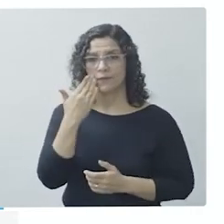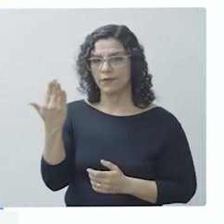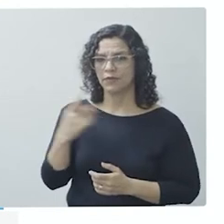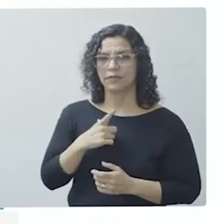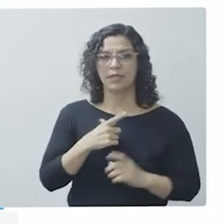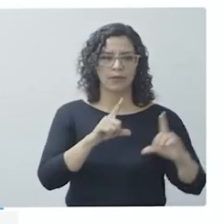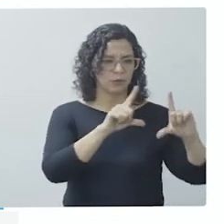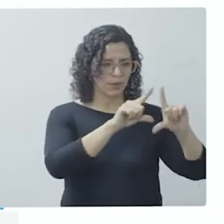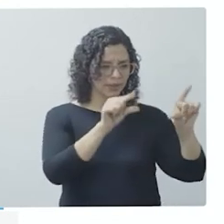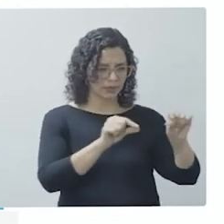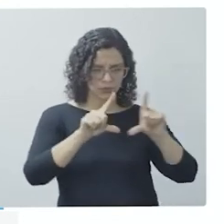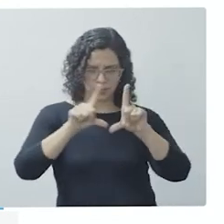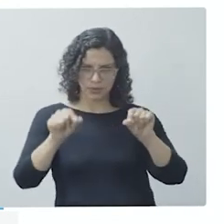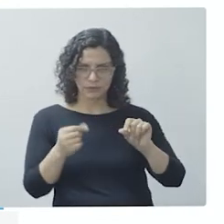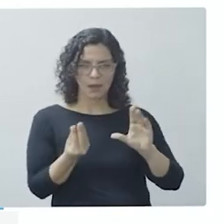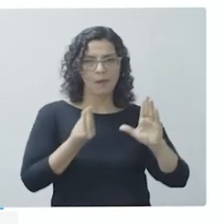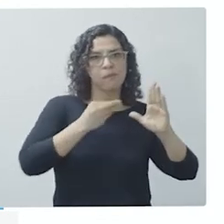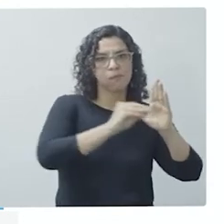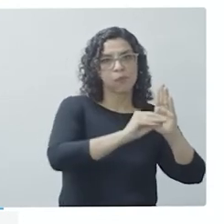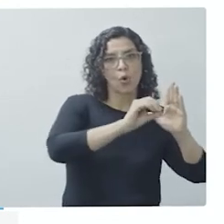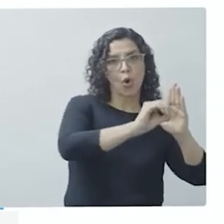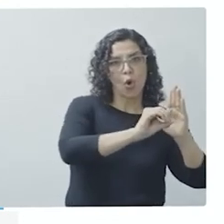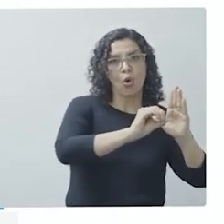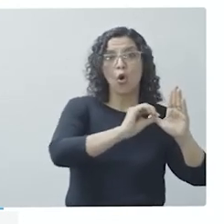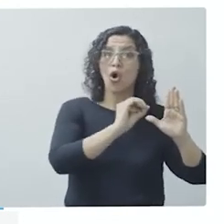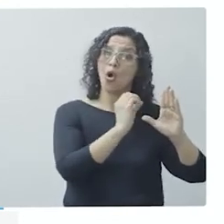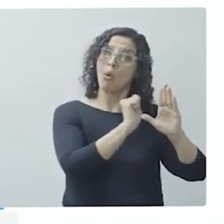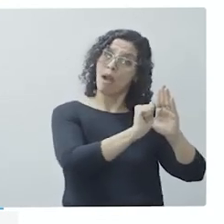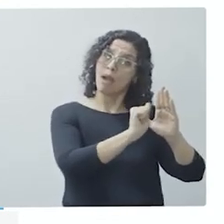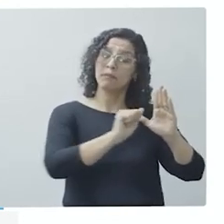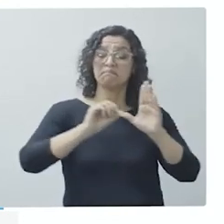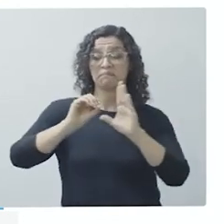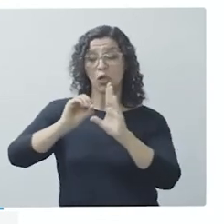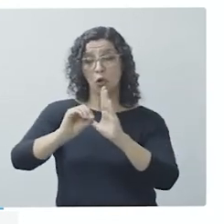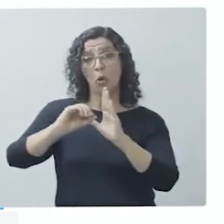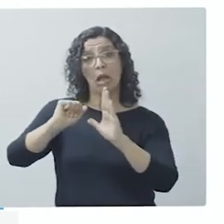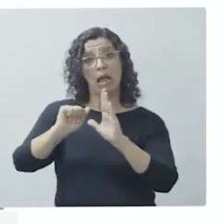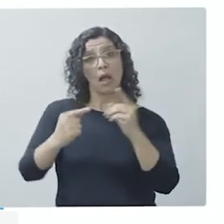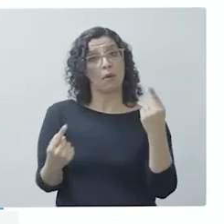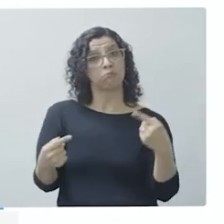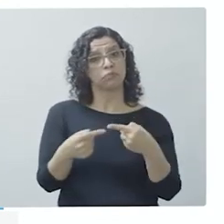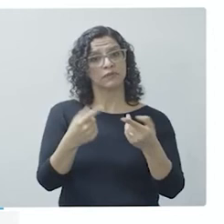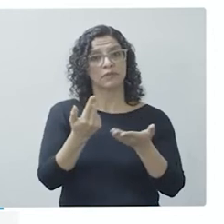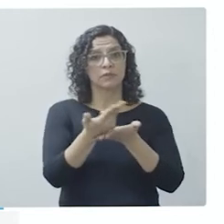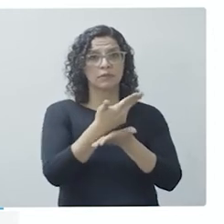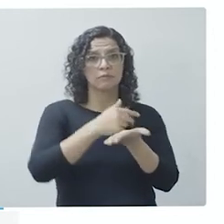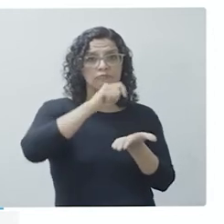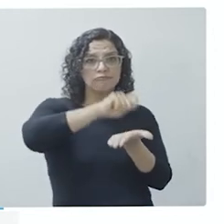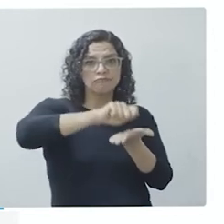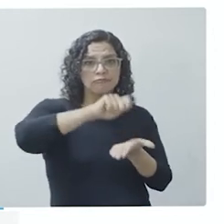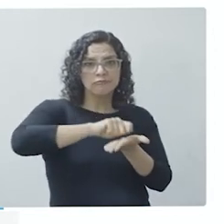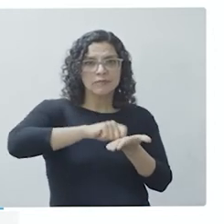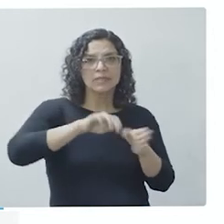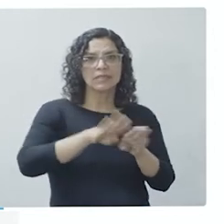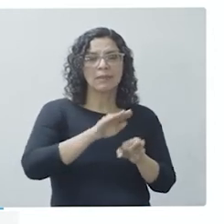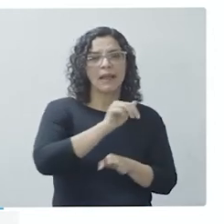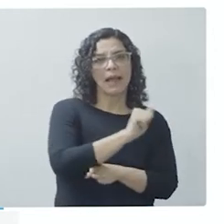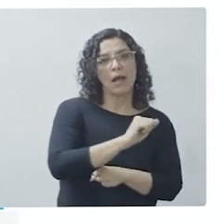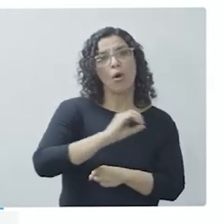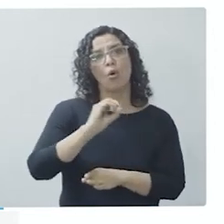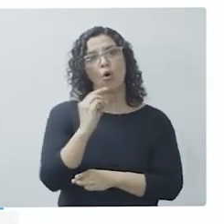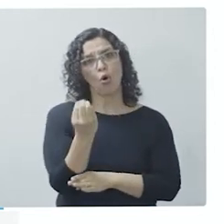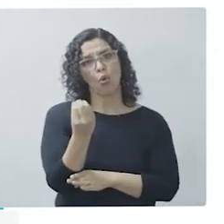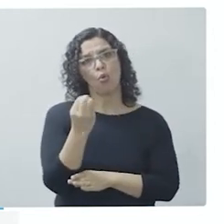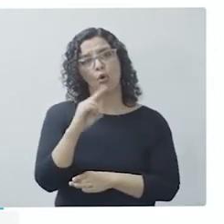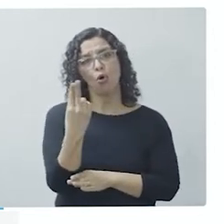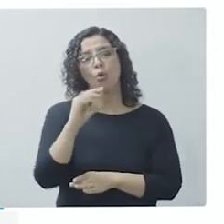eu deixei um quadradinho, um espaço, para que vocês completem aí, registrem no caderno de vocês com a letra A